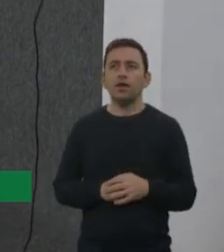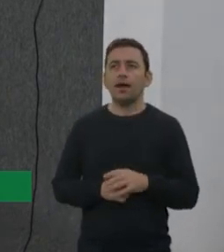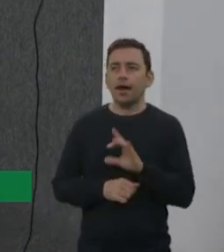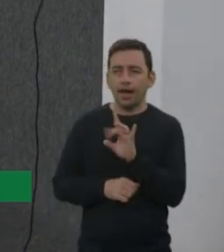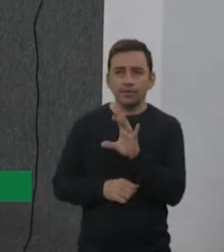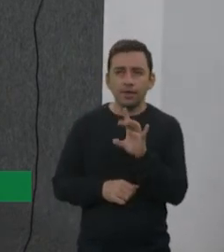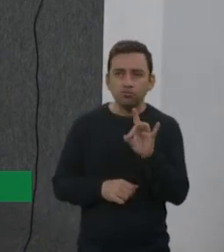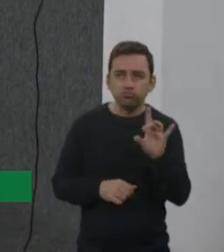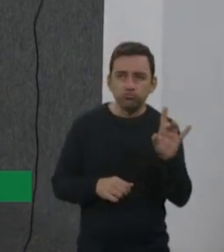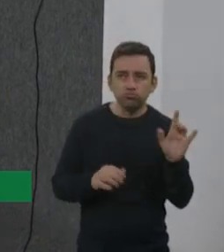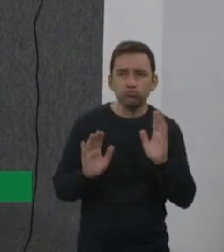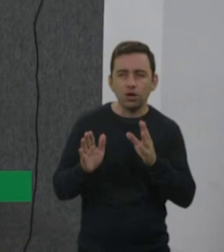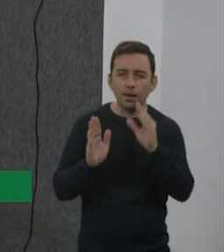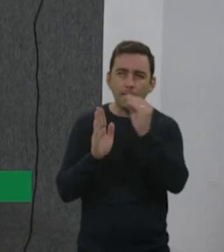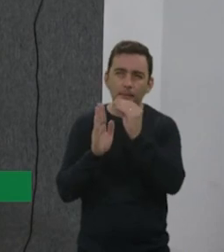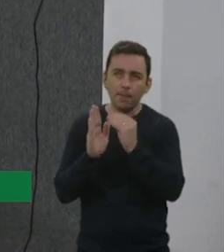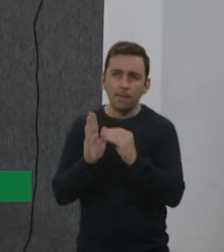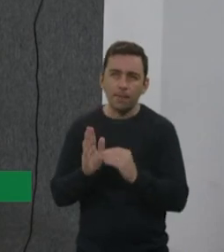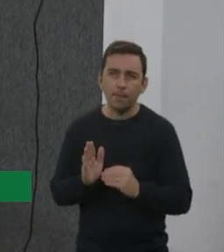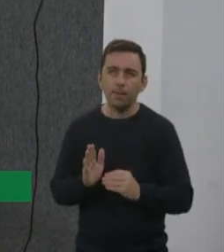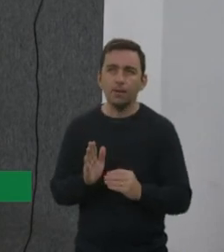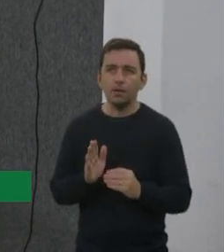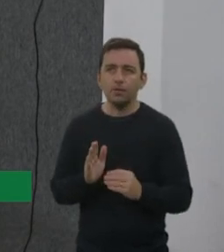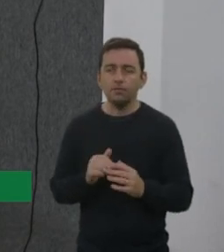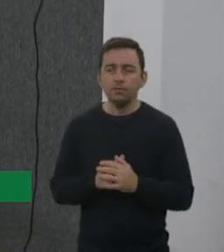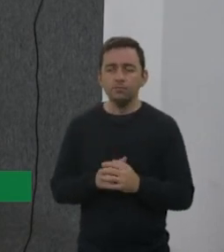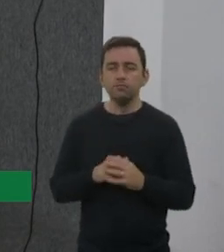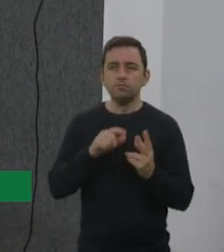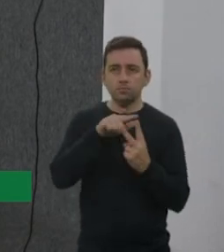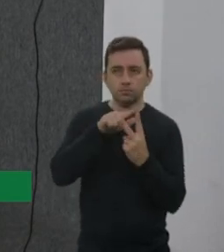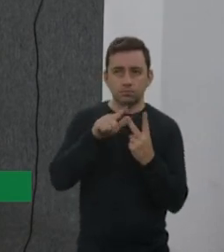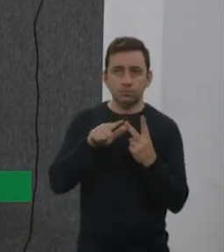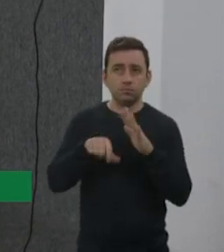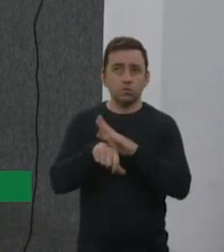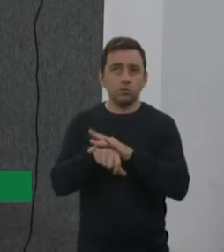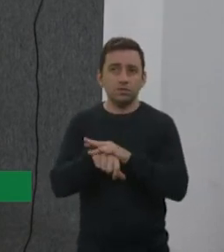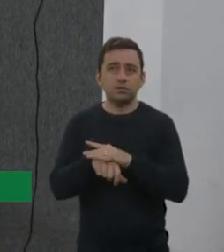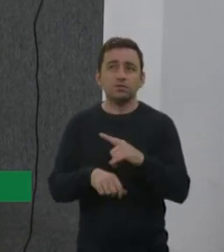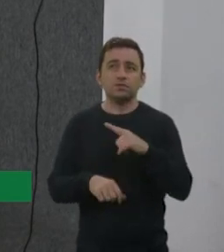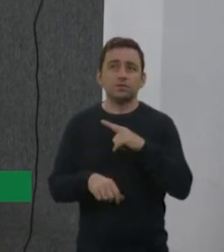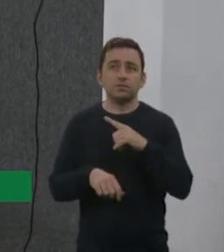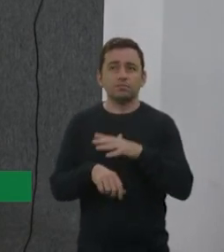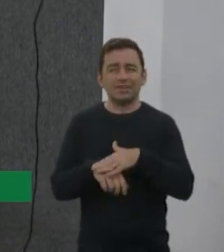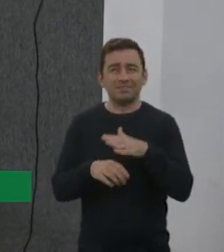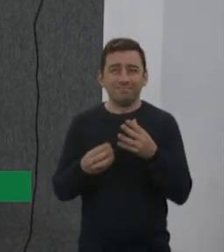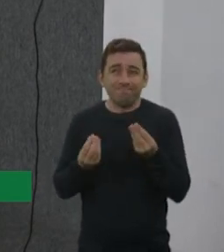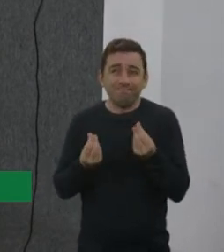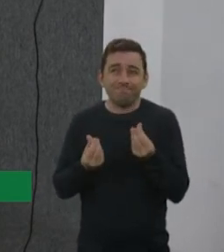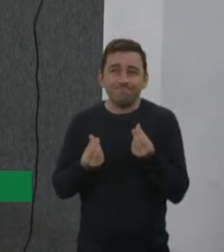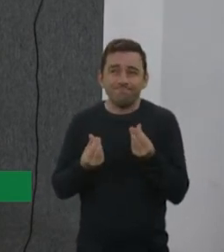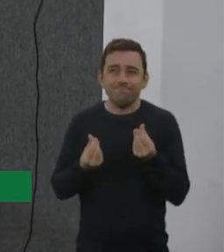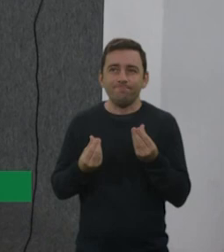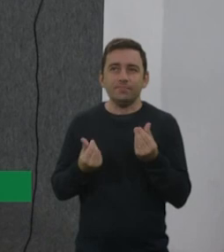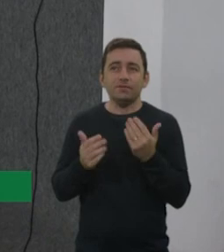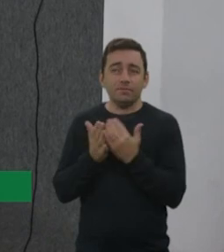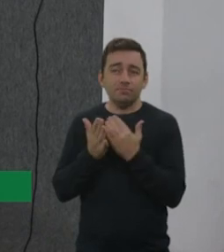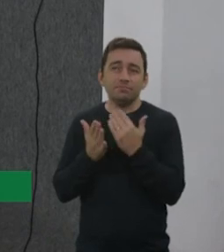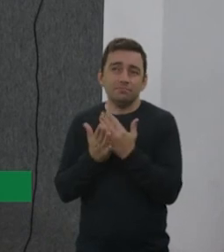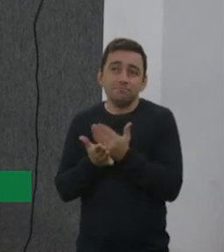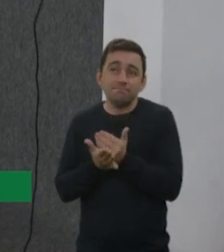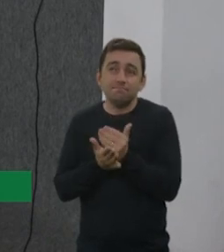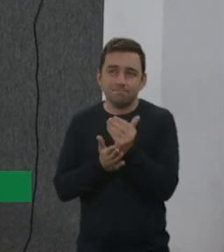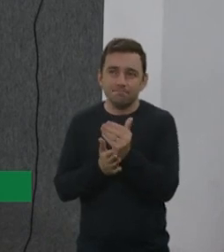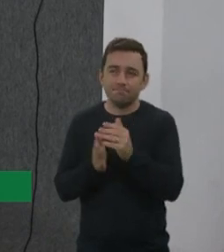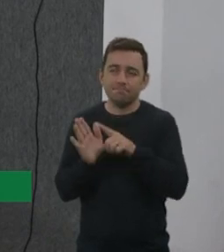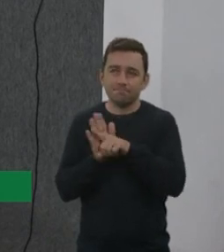hipotireoidismo congênito, que essas são as duas doenças que têm tempo sensível, né, para ser iniciar o seu